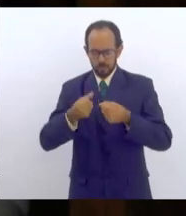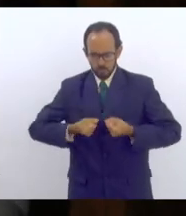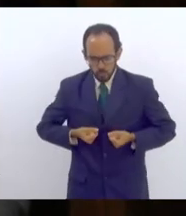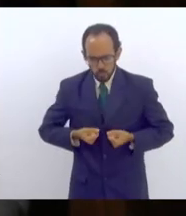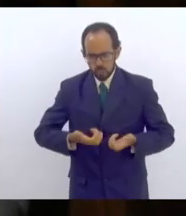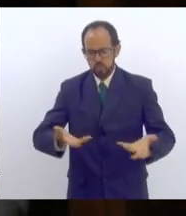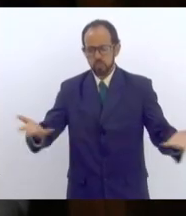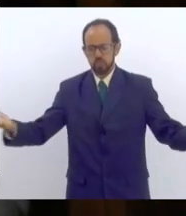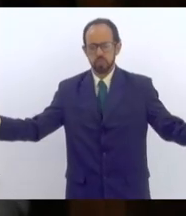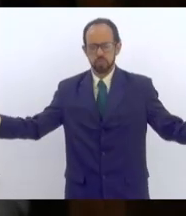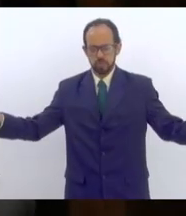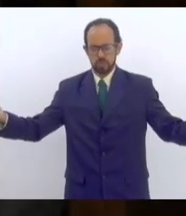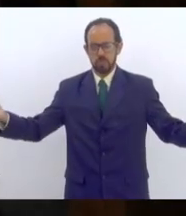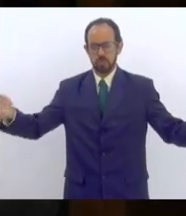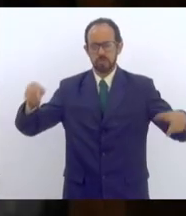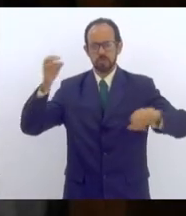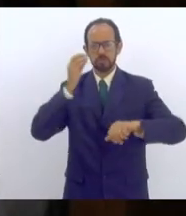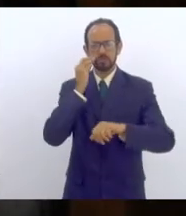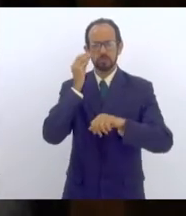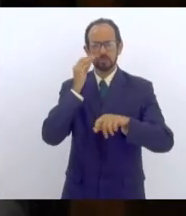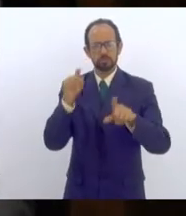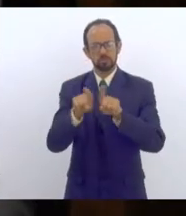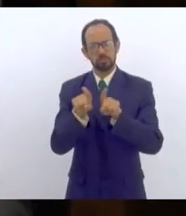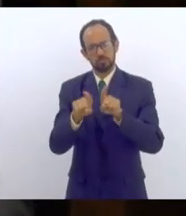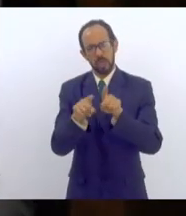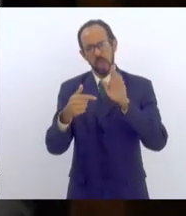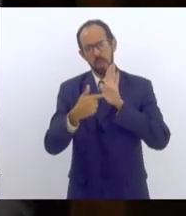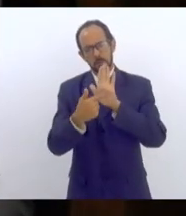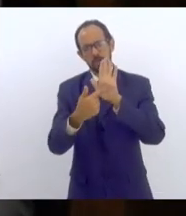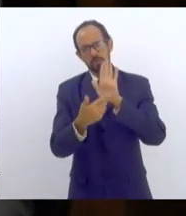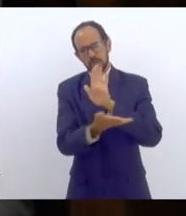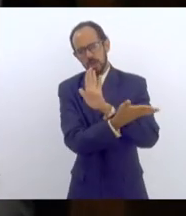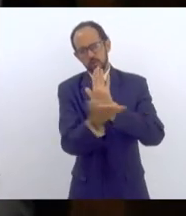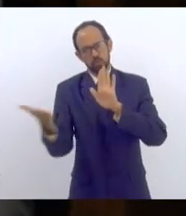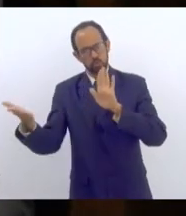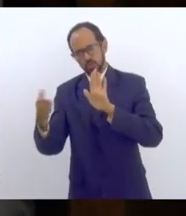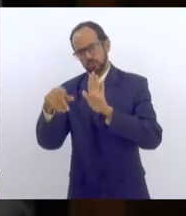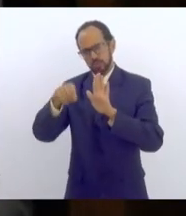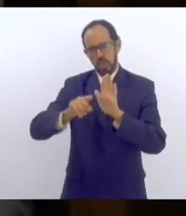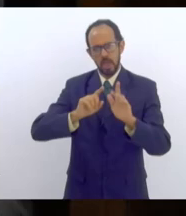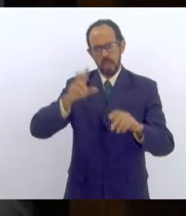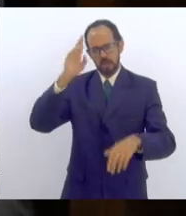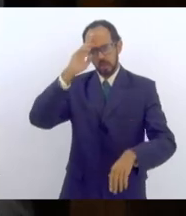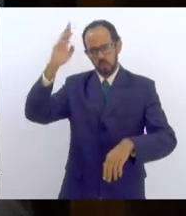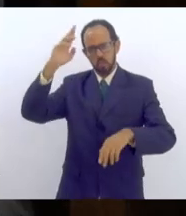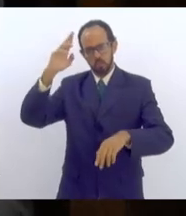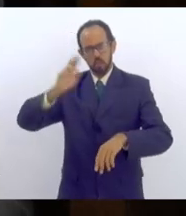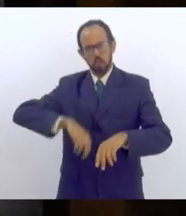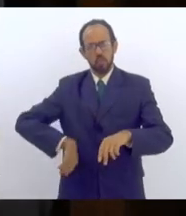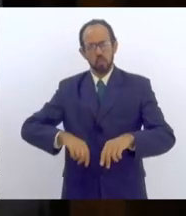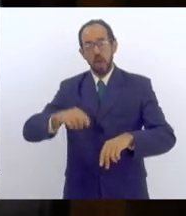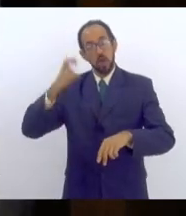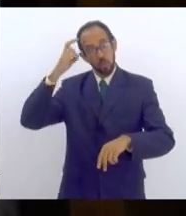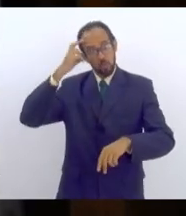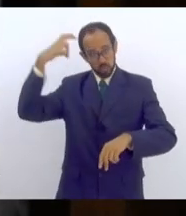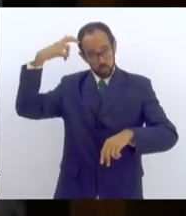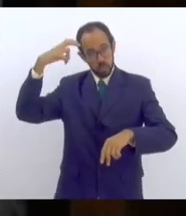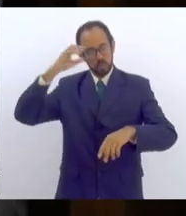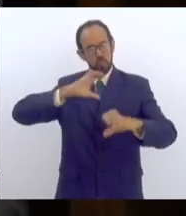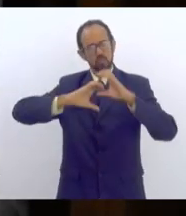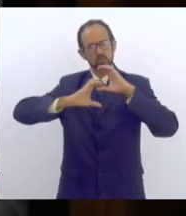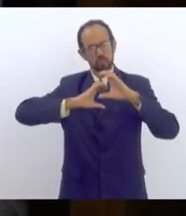disseminar e tenta apresentar aos senhores, que é essa cultura do diálogo institucional, que eu acredito muito